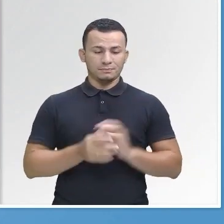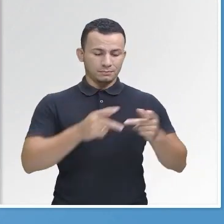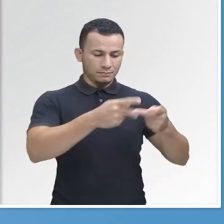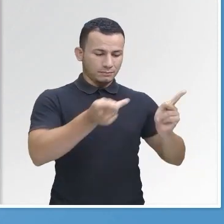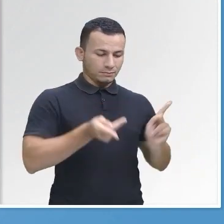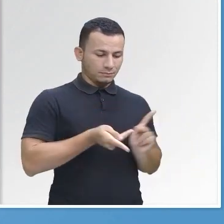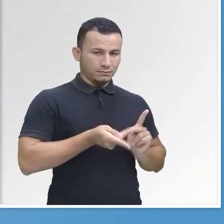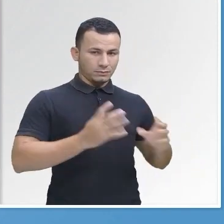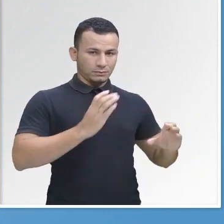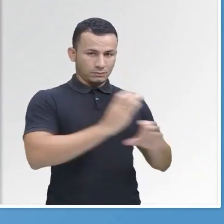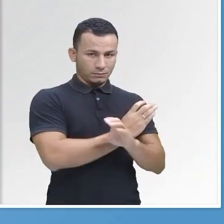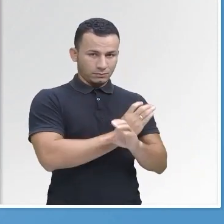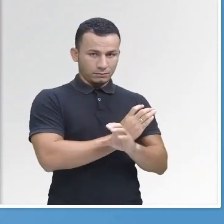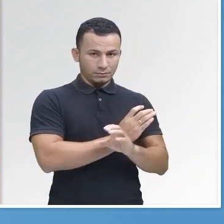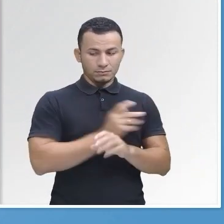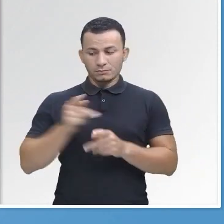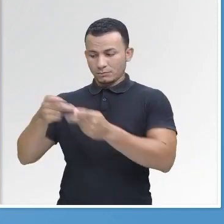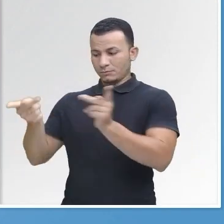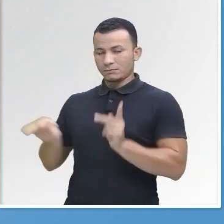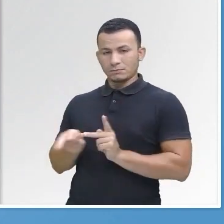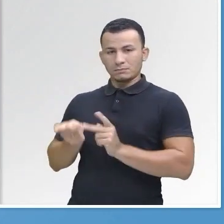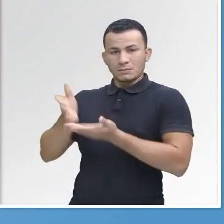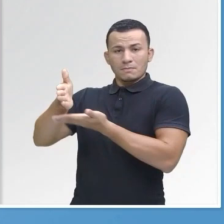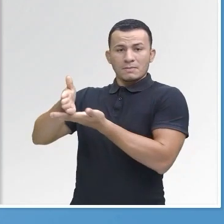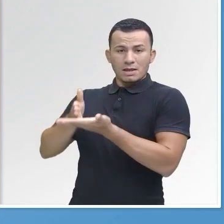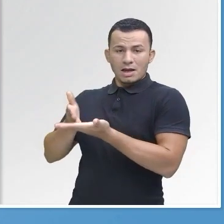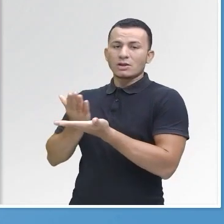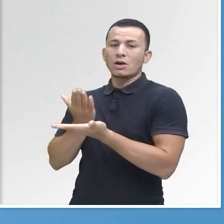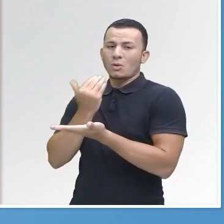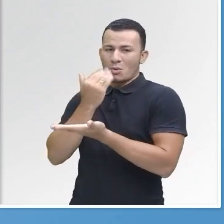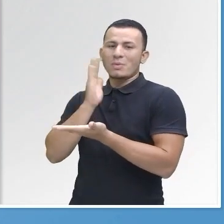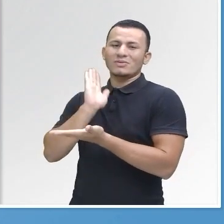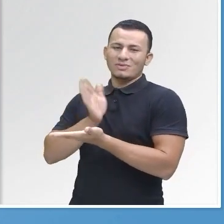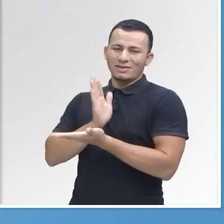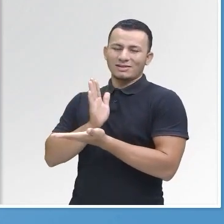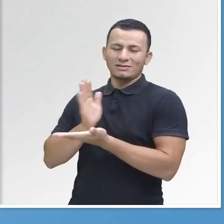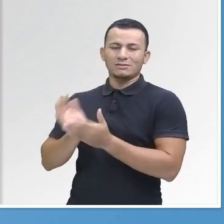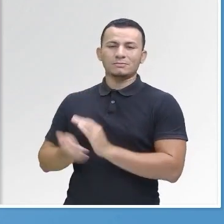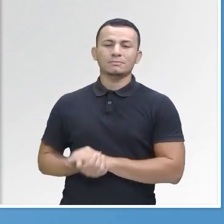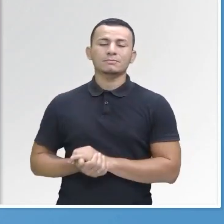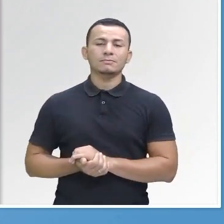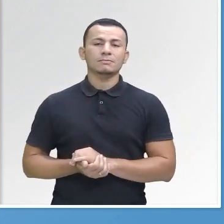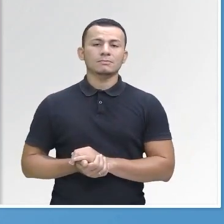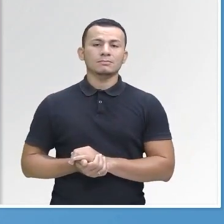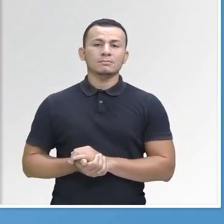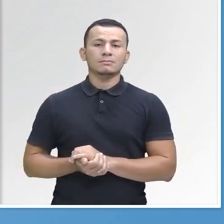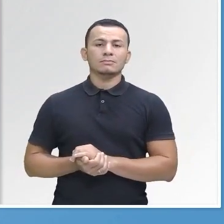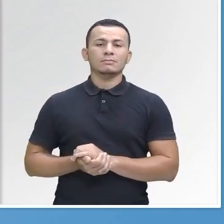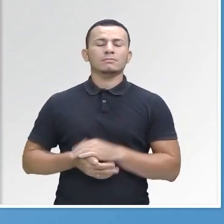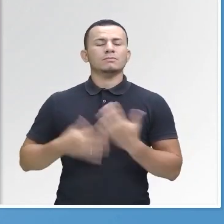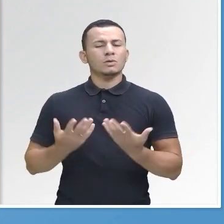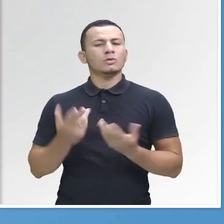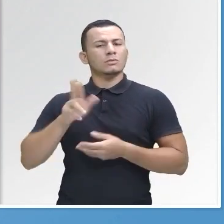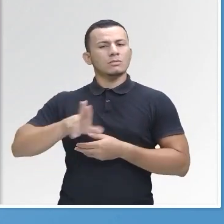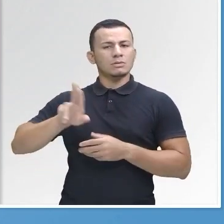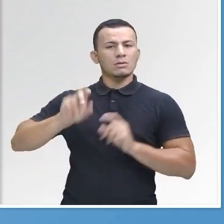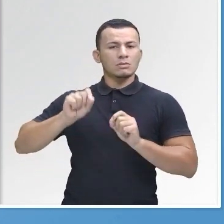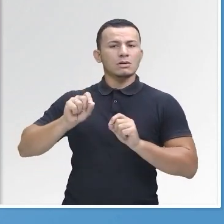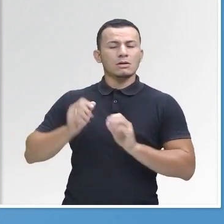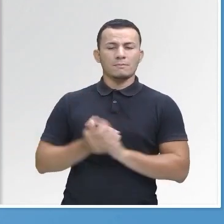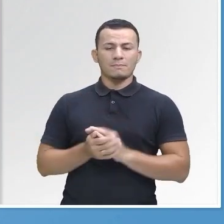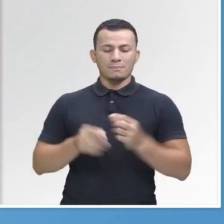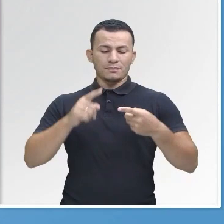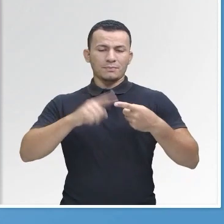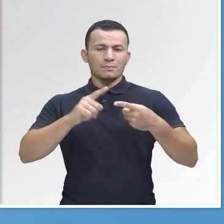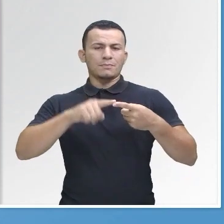e comemos a metade dessa pizza, correto? Então, vamos utilizar e ver o seguinte. O que é numerador